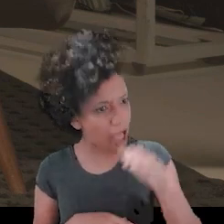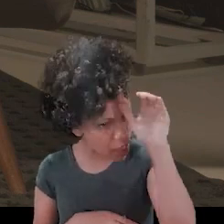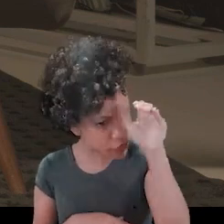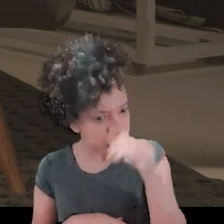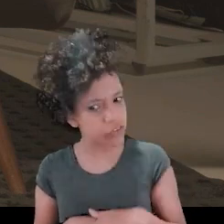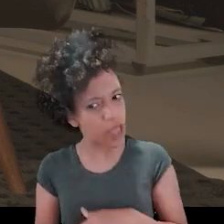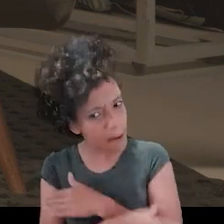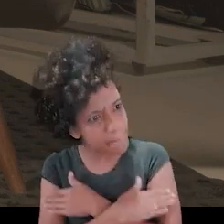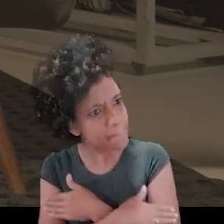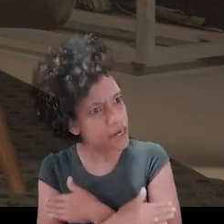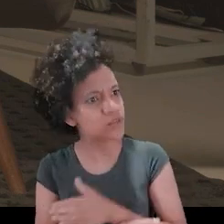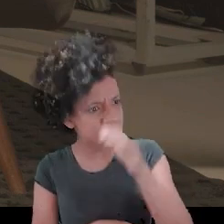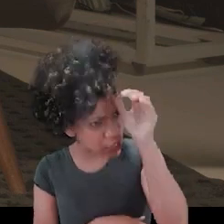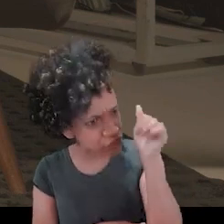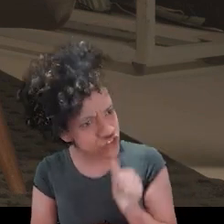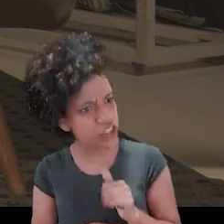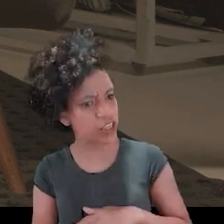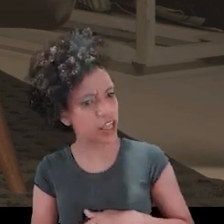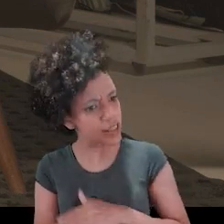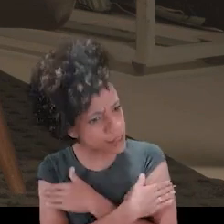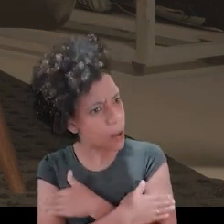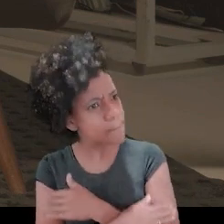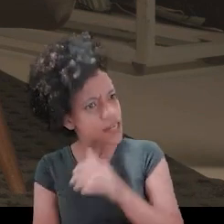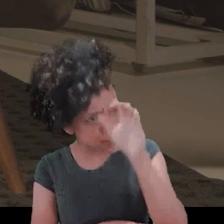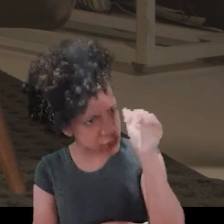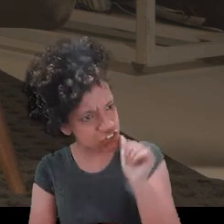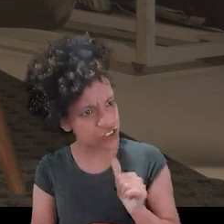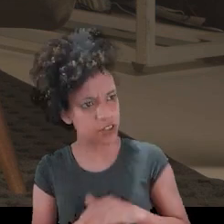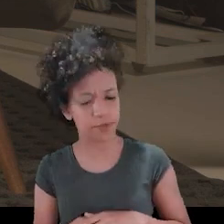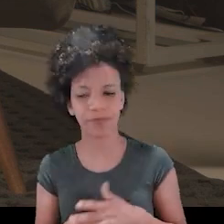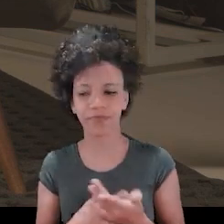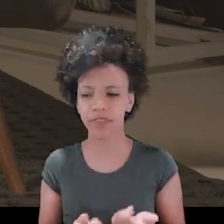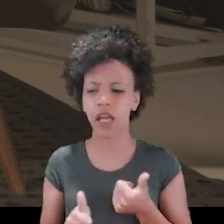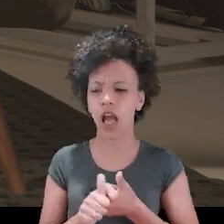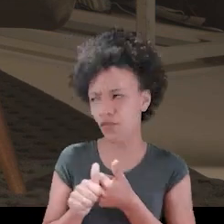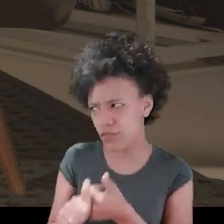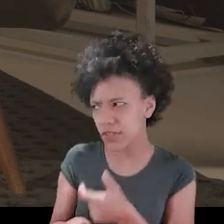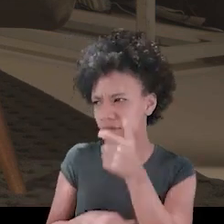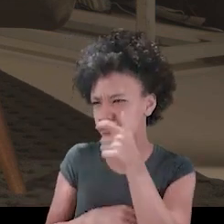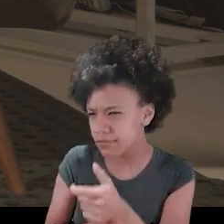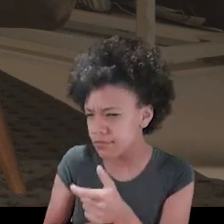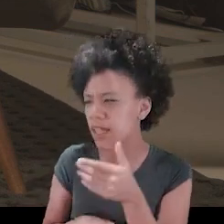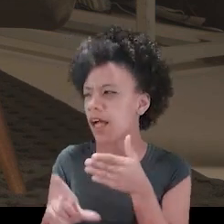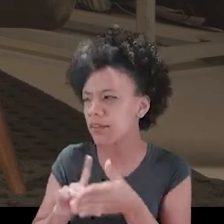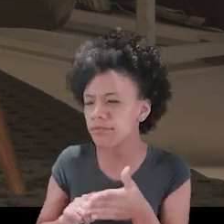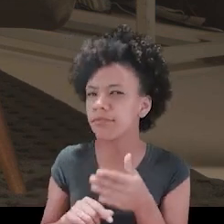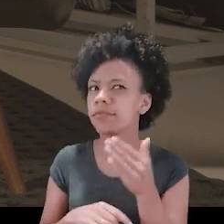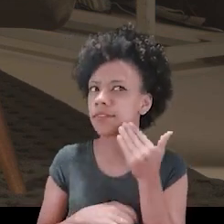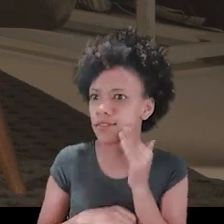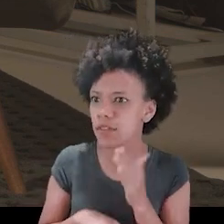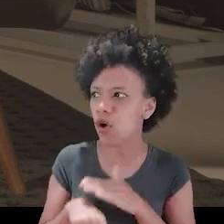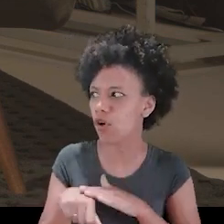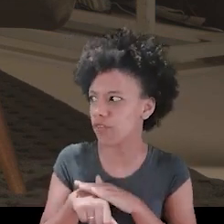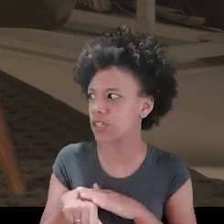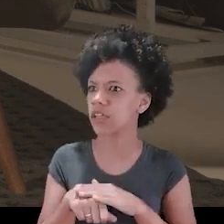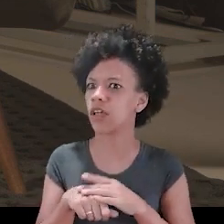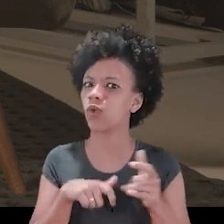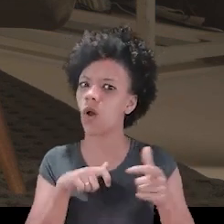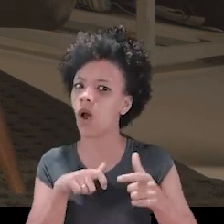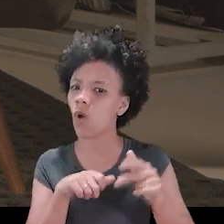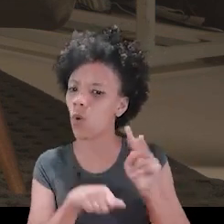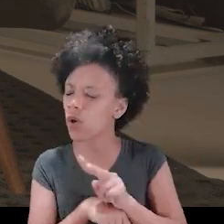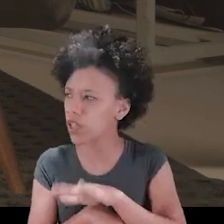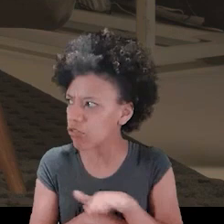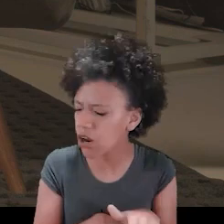não dá um abraço na tia Dá um abraço na tia aí eu fui acompanhando entendendo e conversando com mal